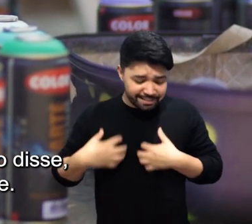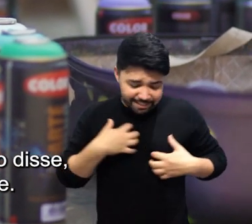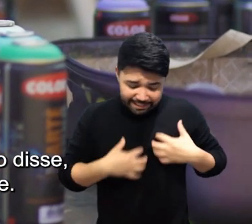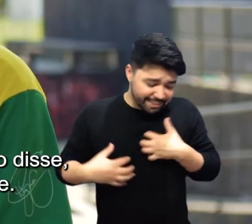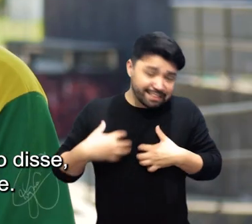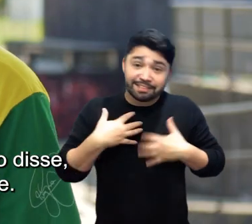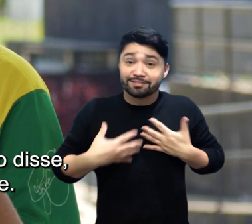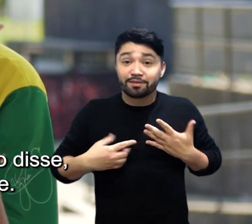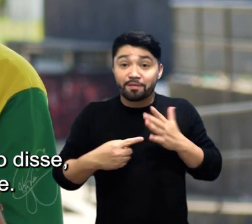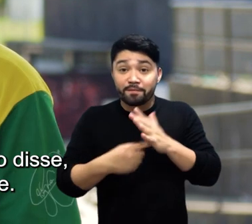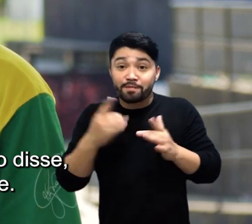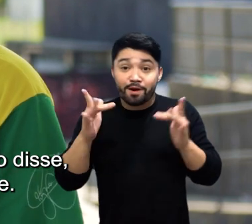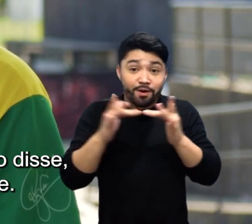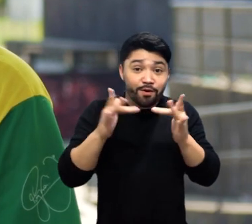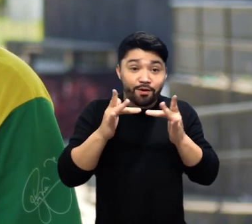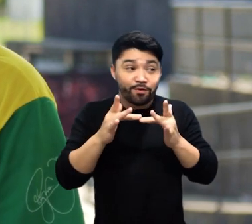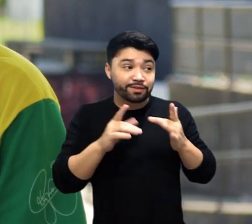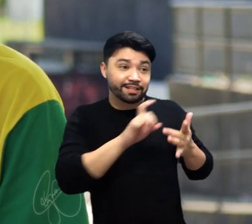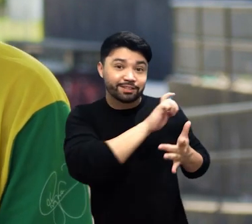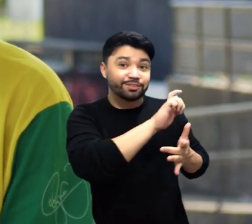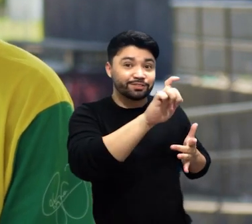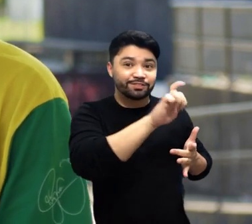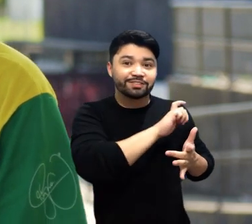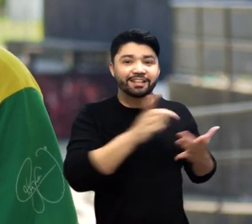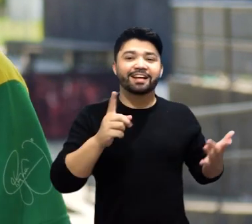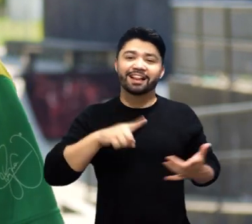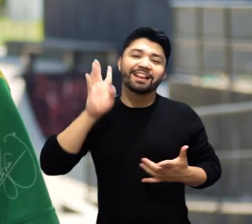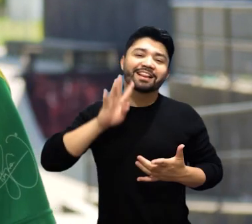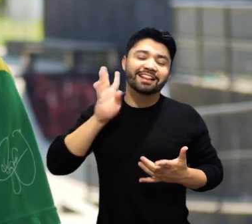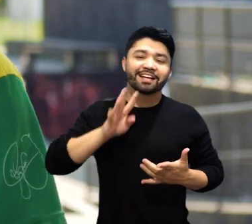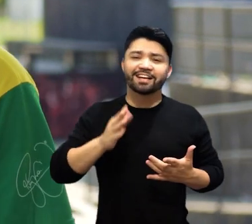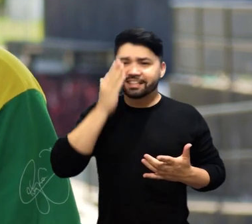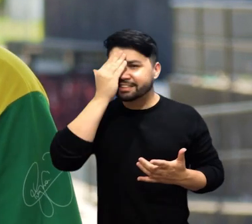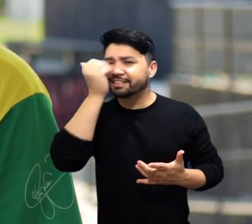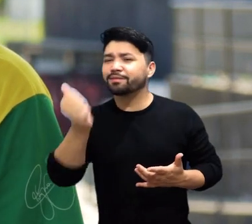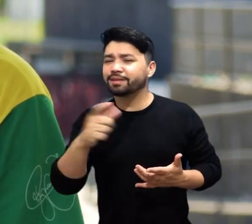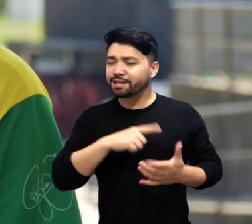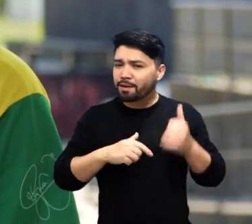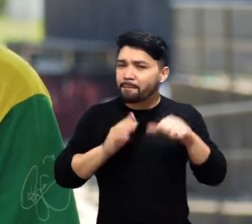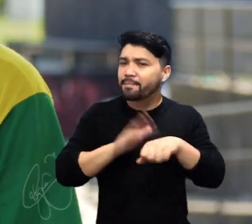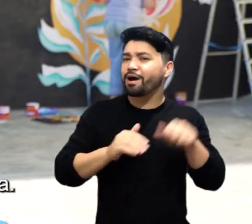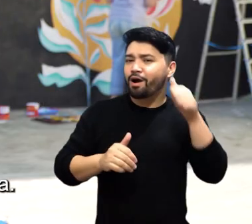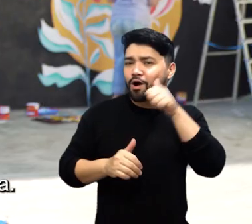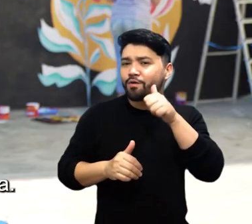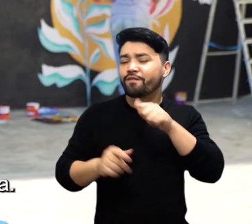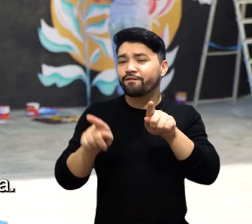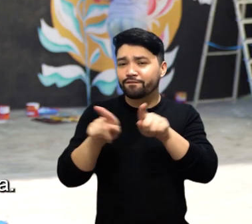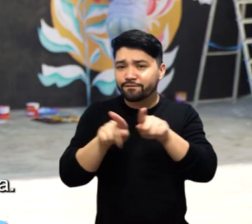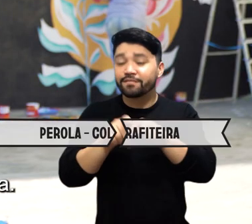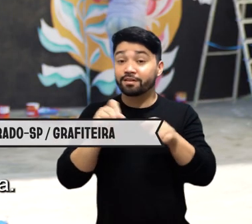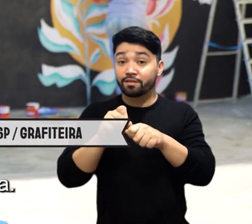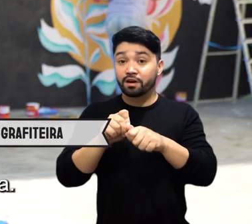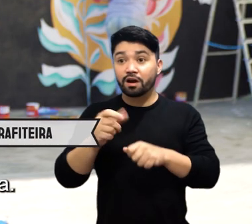eu disse, é meu primeiro contato com a parede. E é legal saber que tem outras meninas também que fazem. antes de mim,